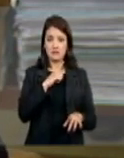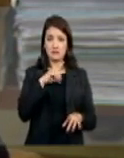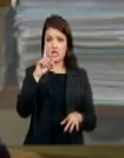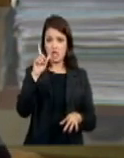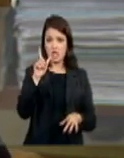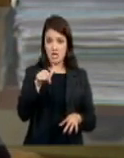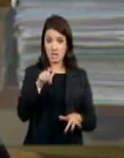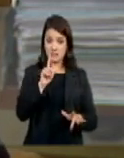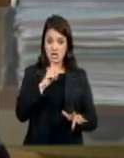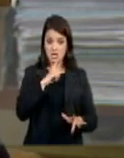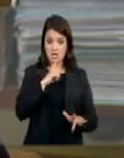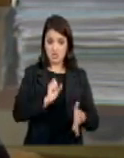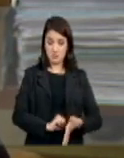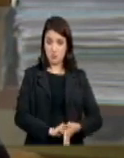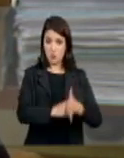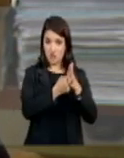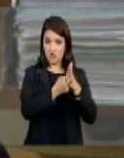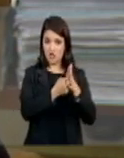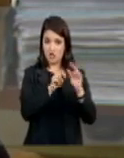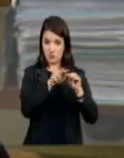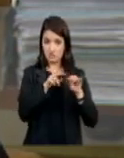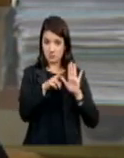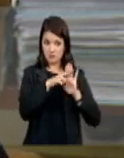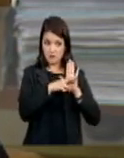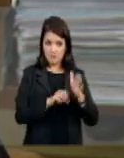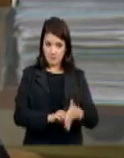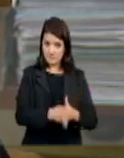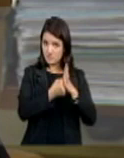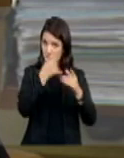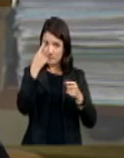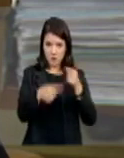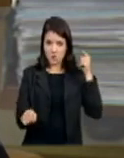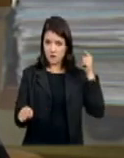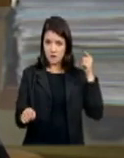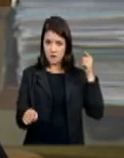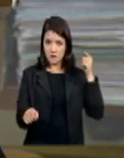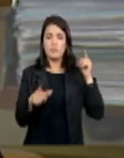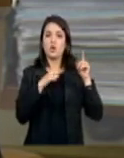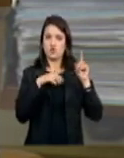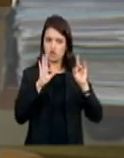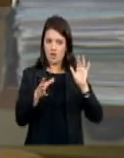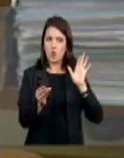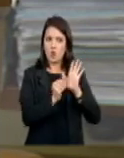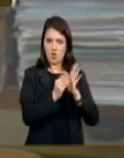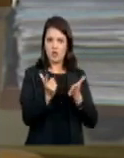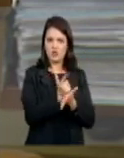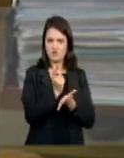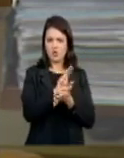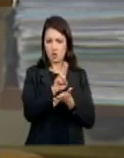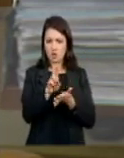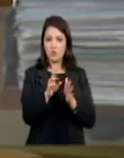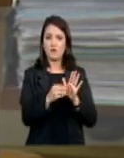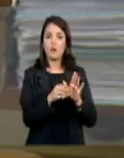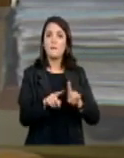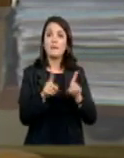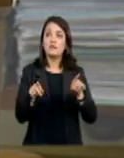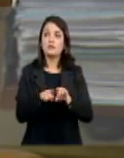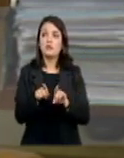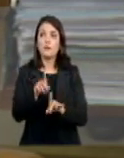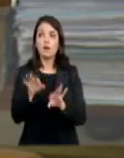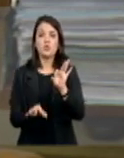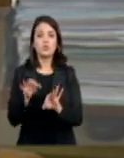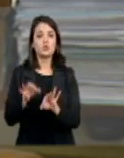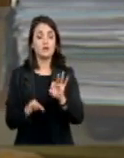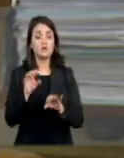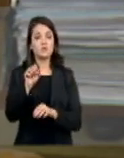censurada pela doutrina menciona que essas obras mas também pela jurisprudência do superior tribunal